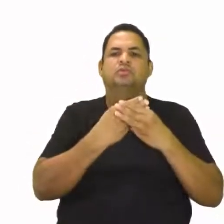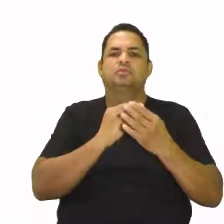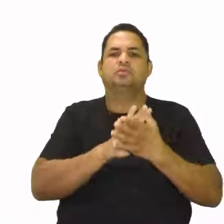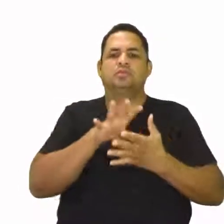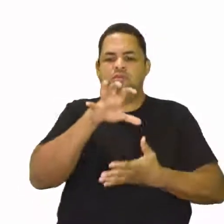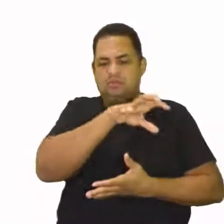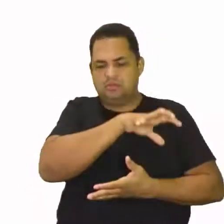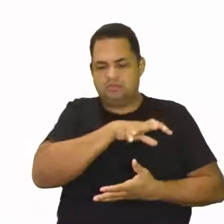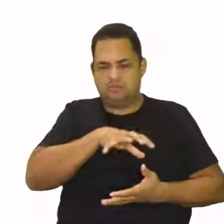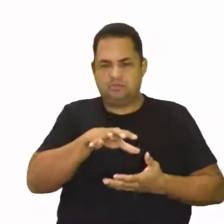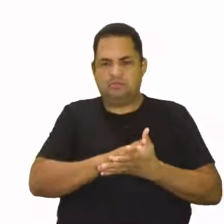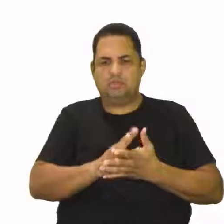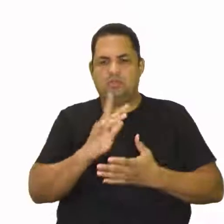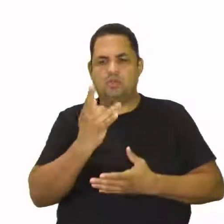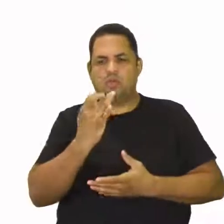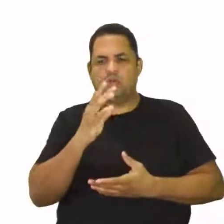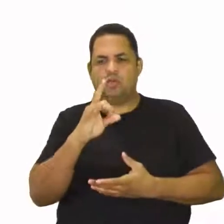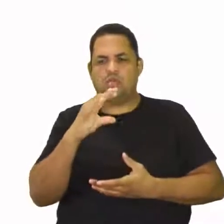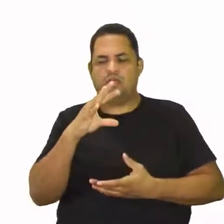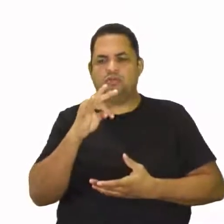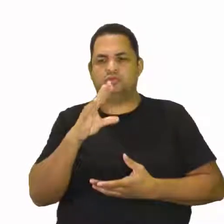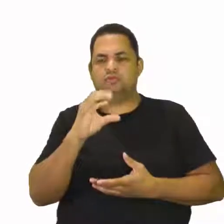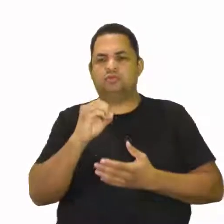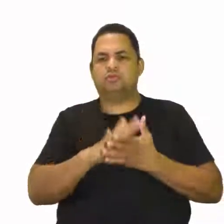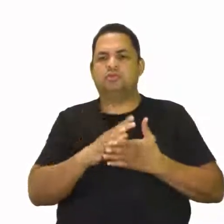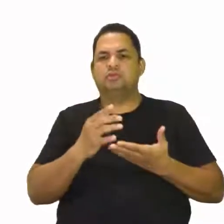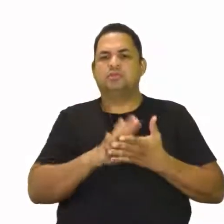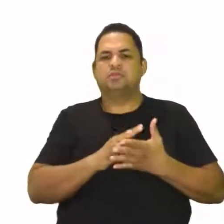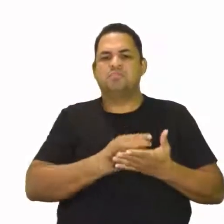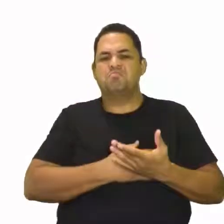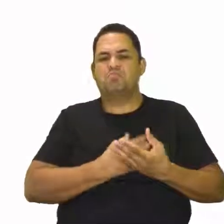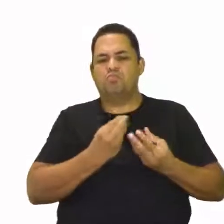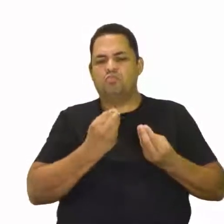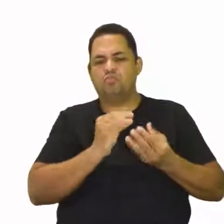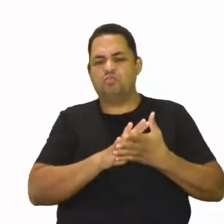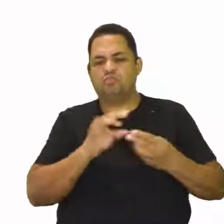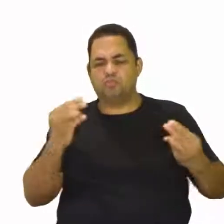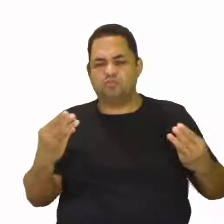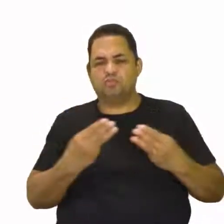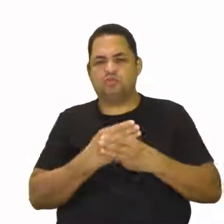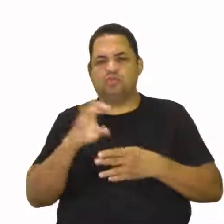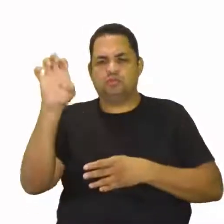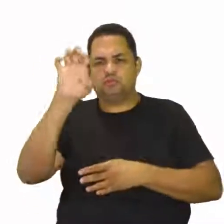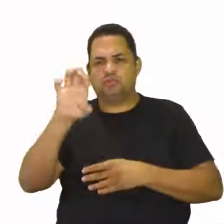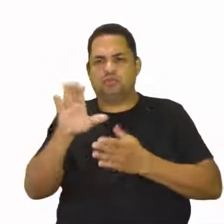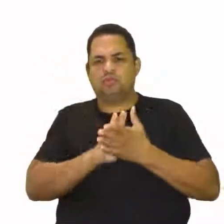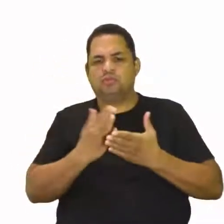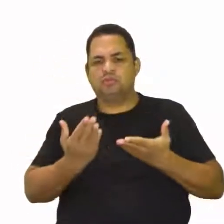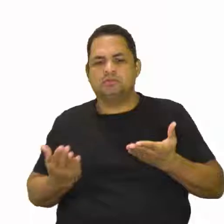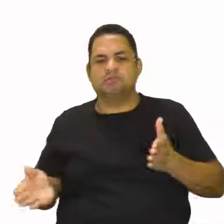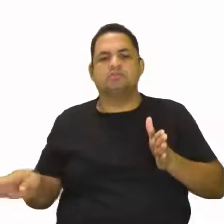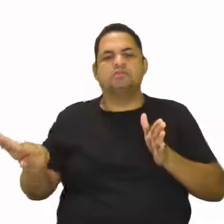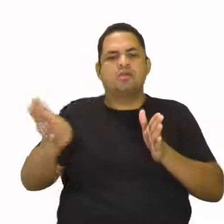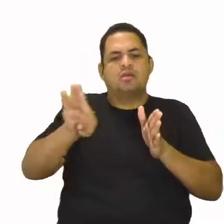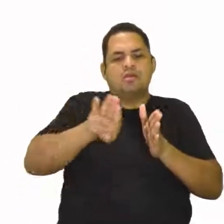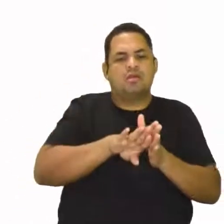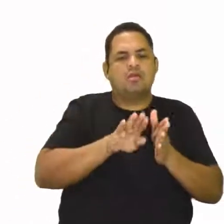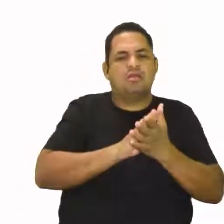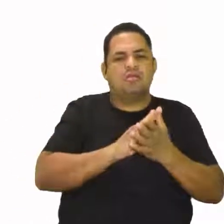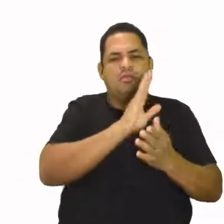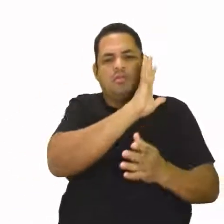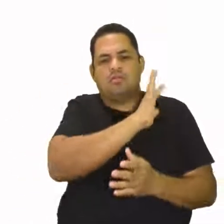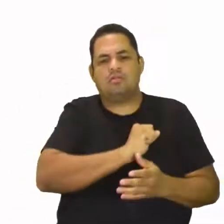campos de concentração, sobre o Holocausto, onde milhares de judeus europeus migraram para a Palestina, aumentando